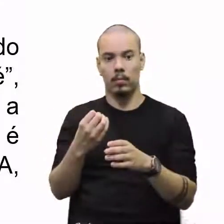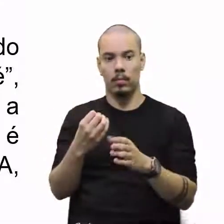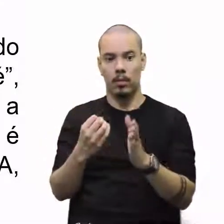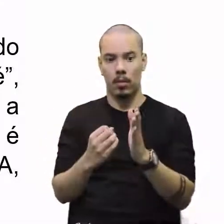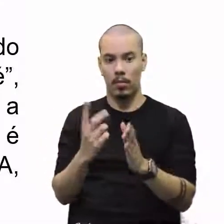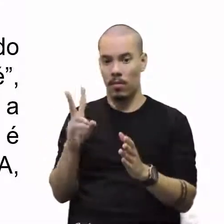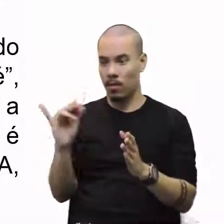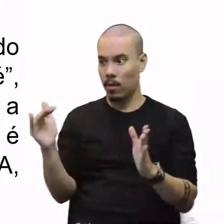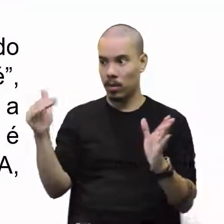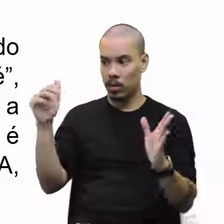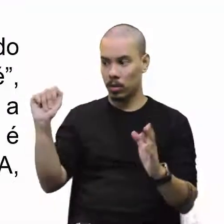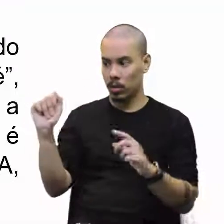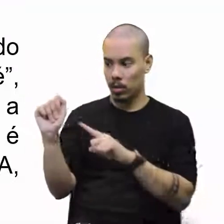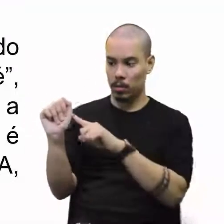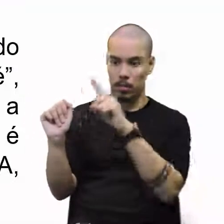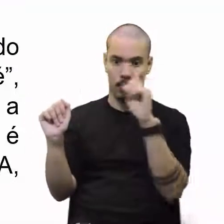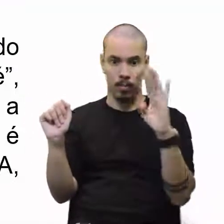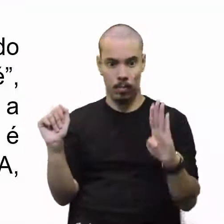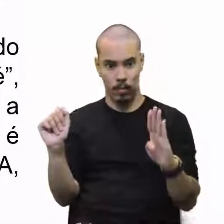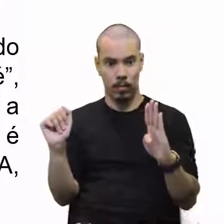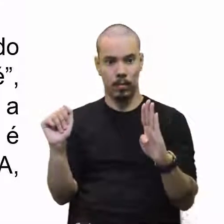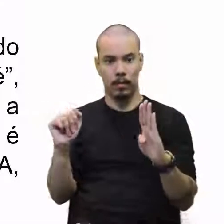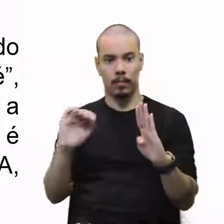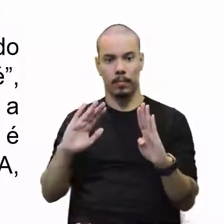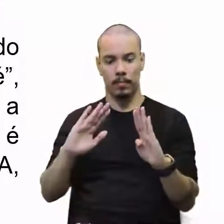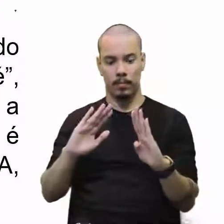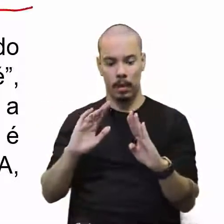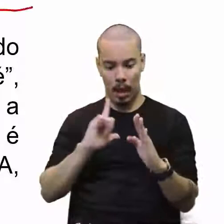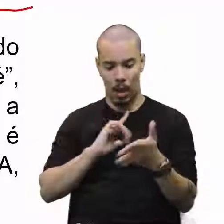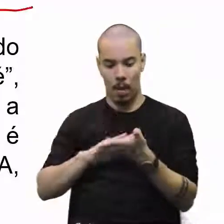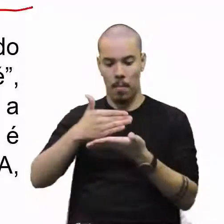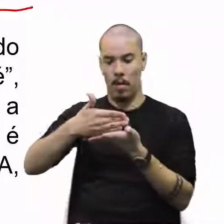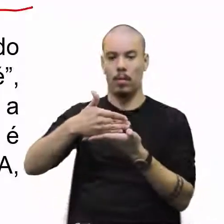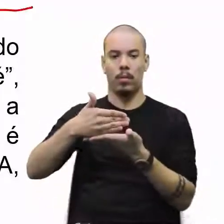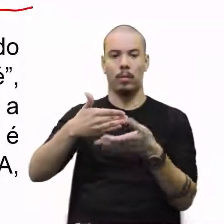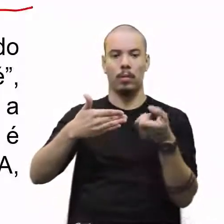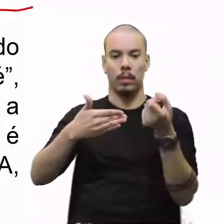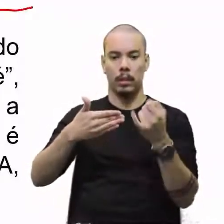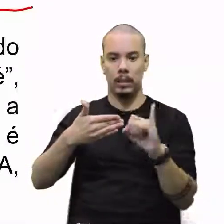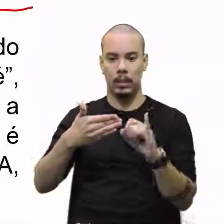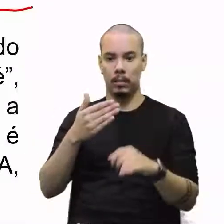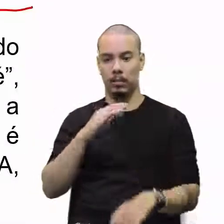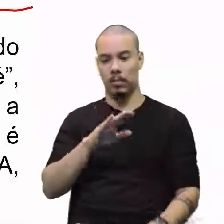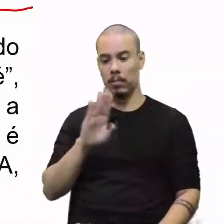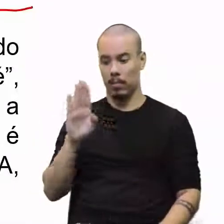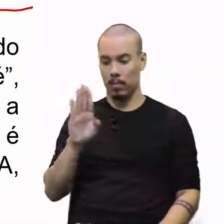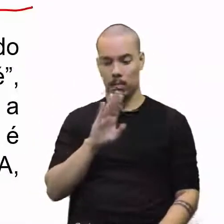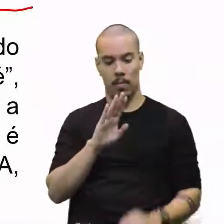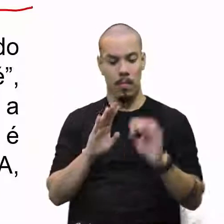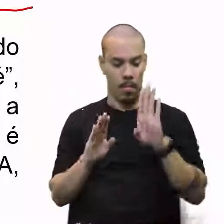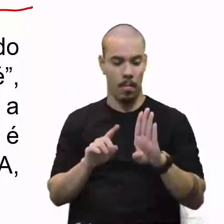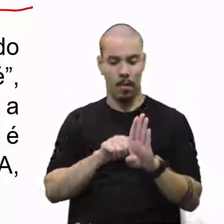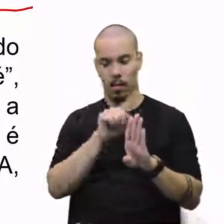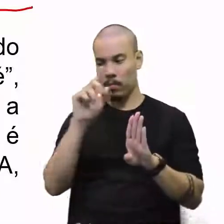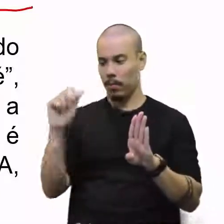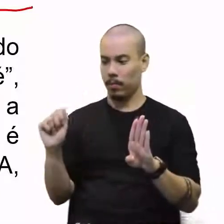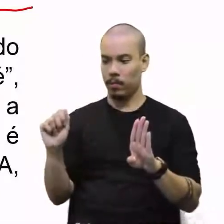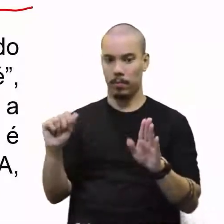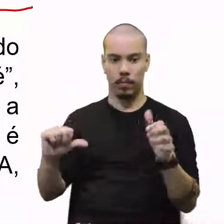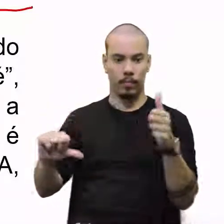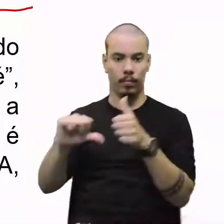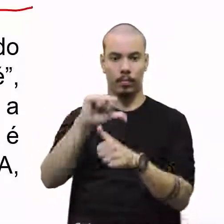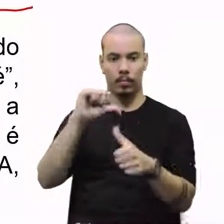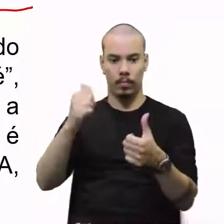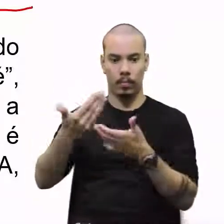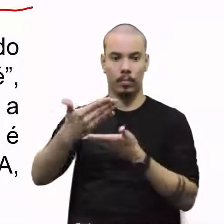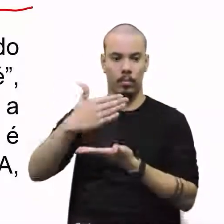A para B, o mecanismo é armado. E quando a corrente elétrica flui de B para A, muda, né, o sentido da corrente, a gente sabe que